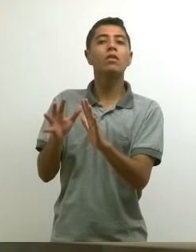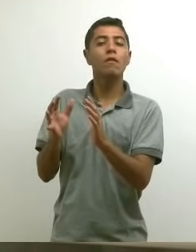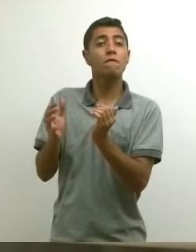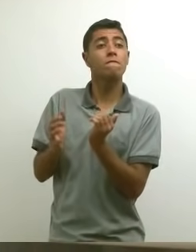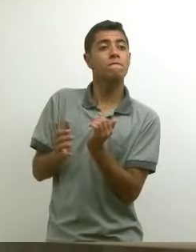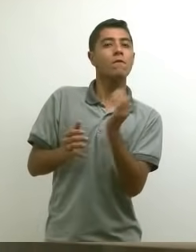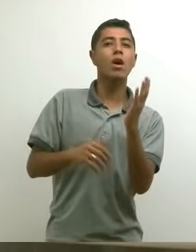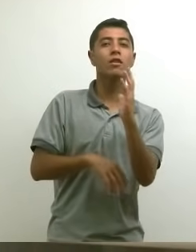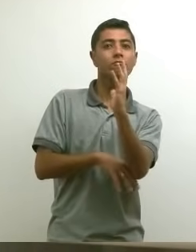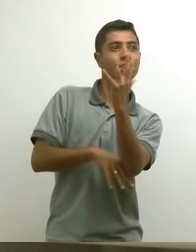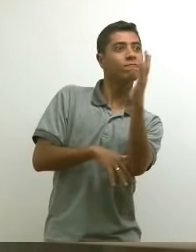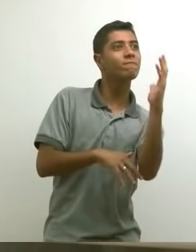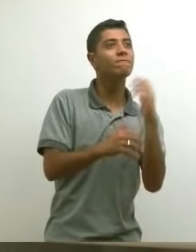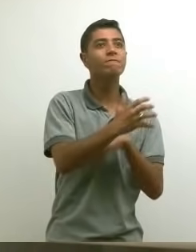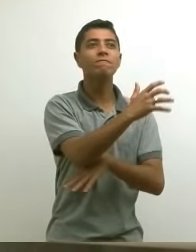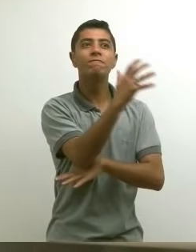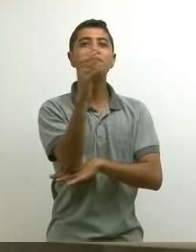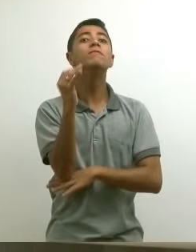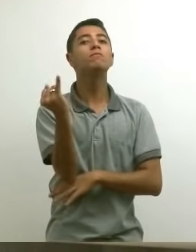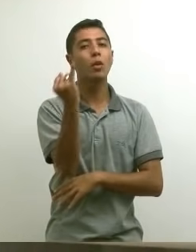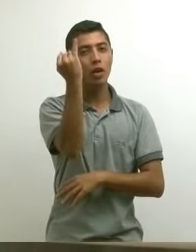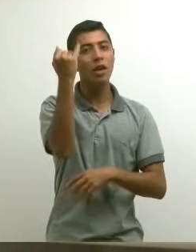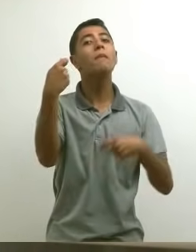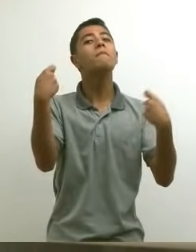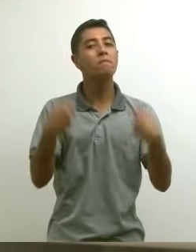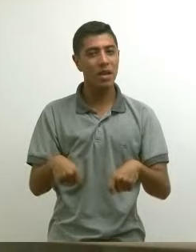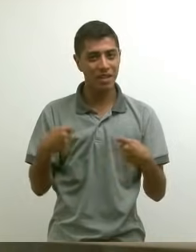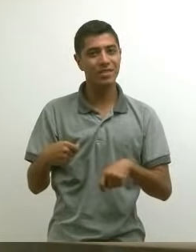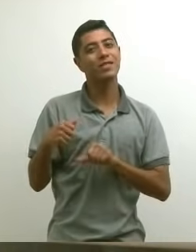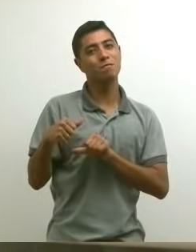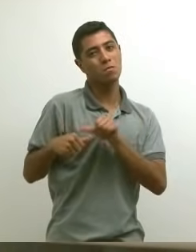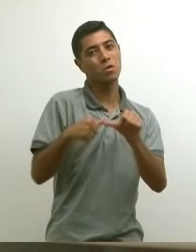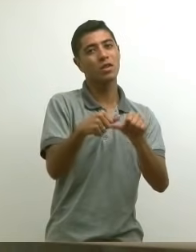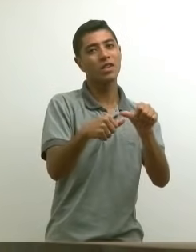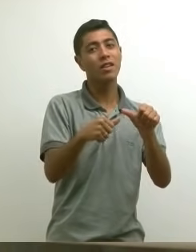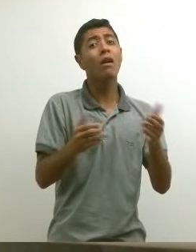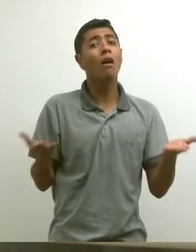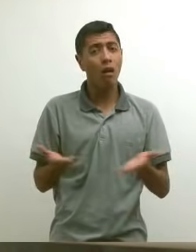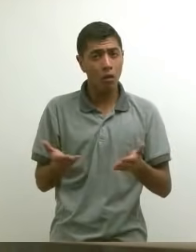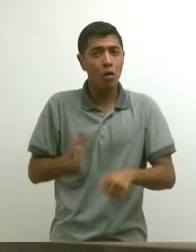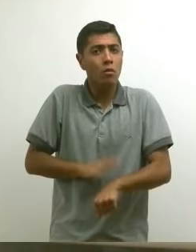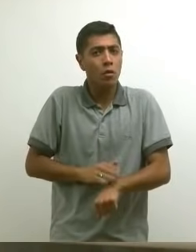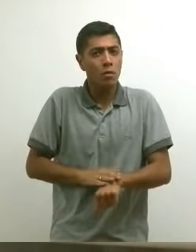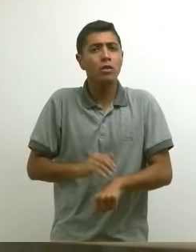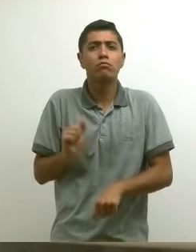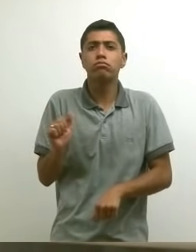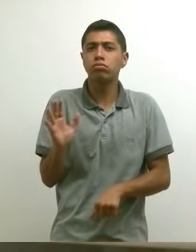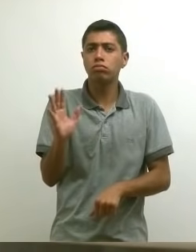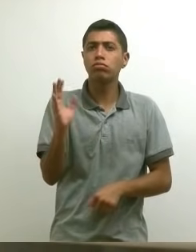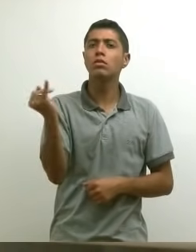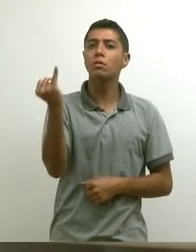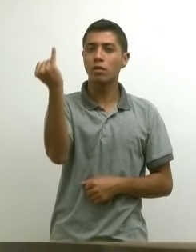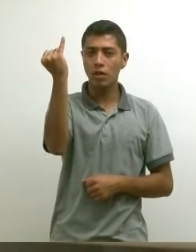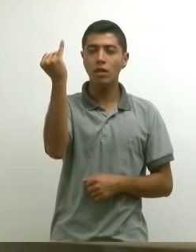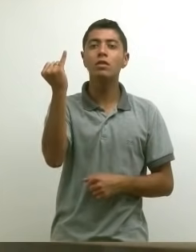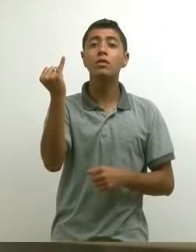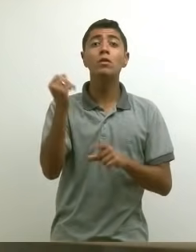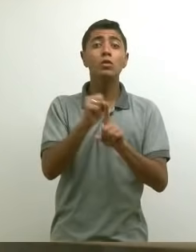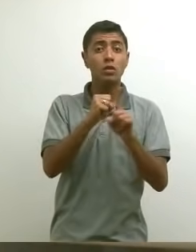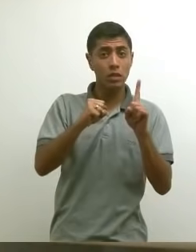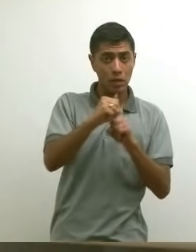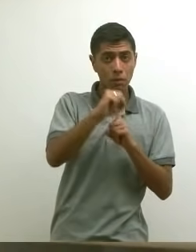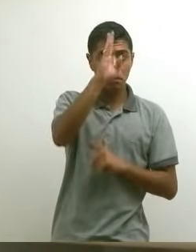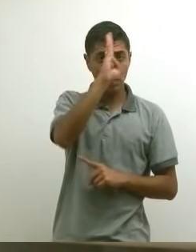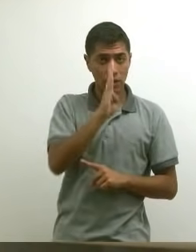em nosso estilo de vida então está num momento muito interessante que a sociedade brasileira de pediatria eu tô na usp a gente está acabando